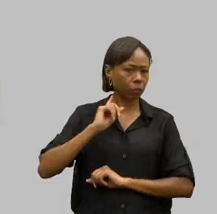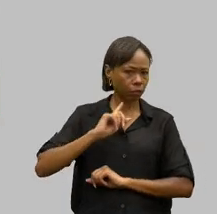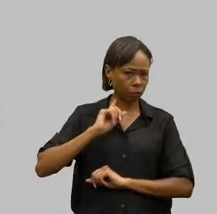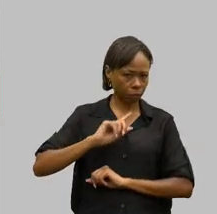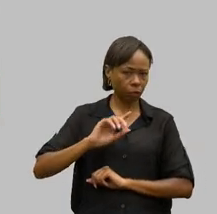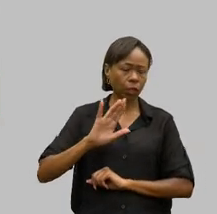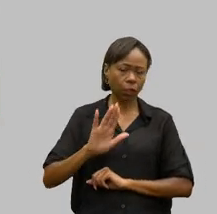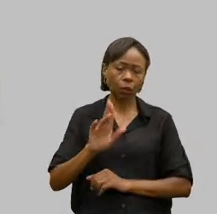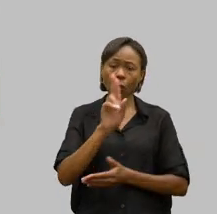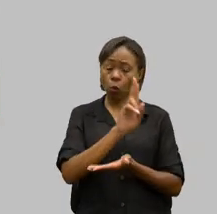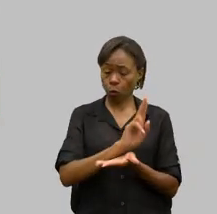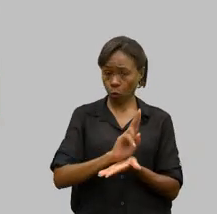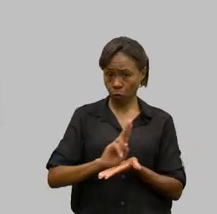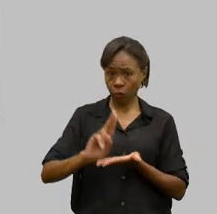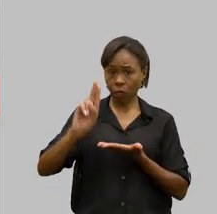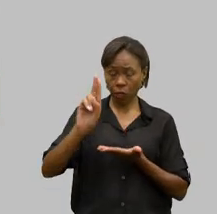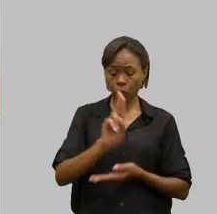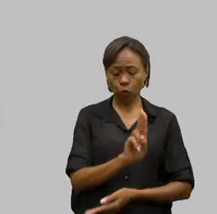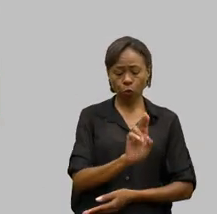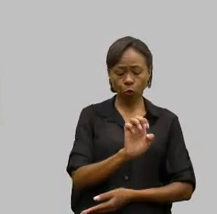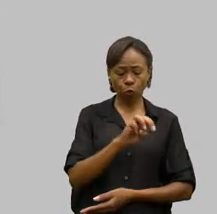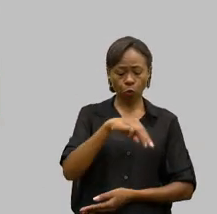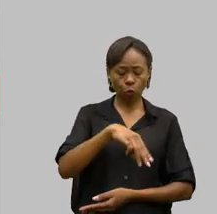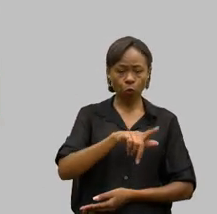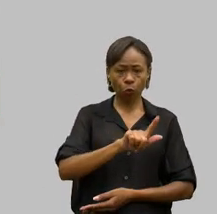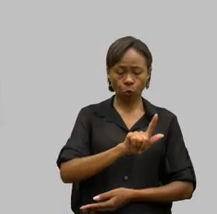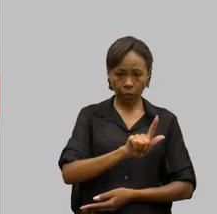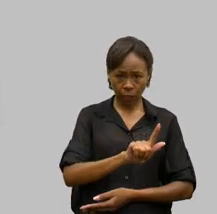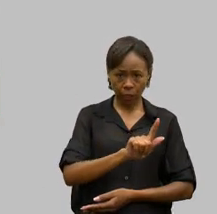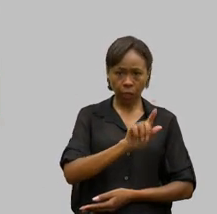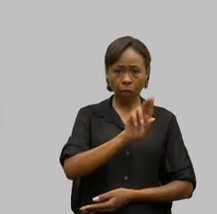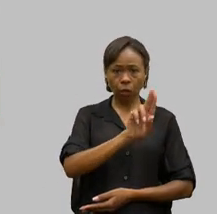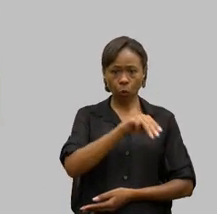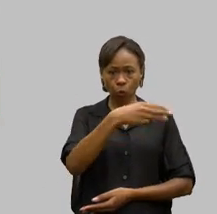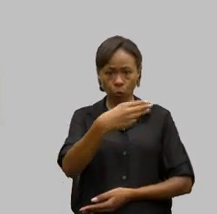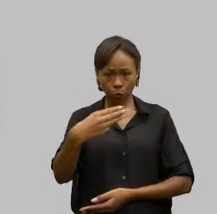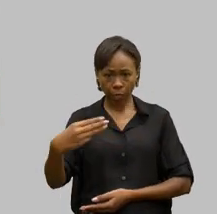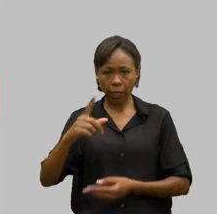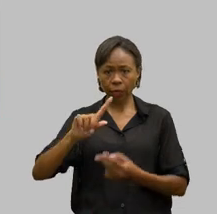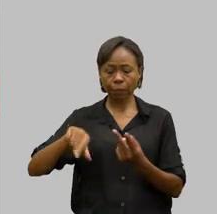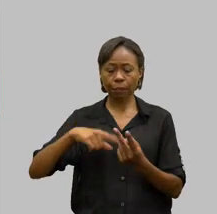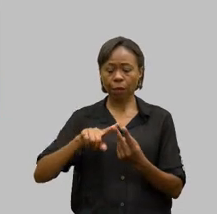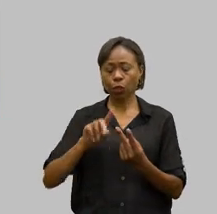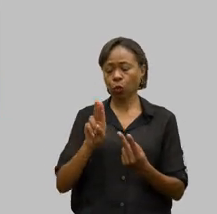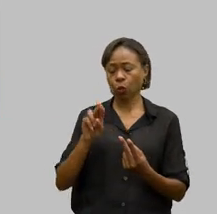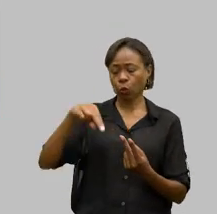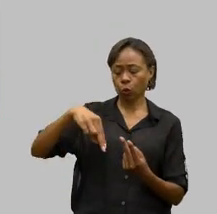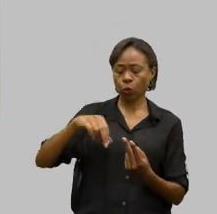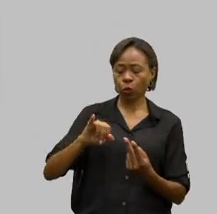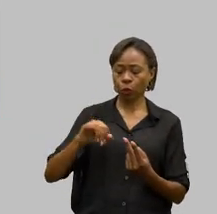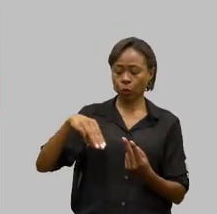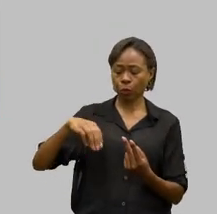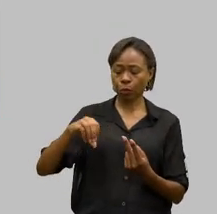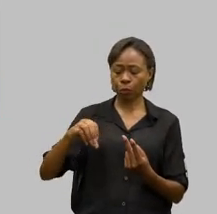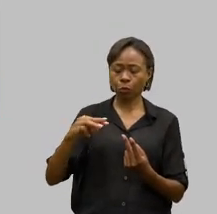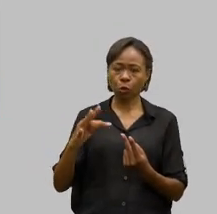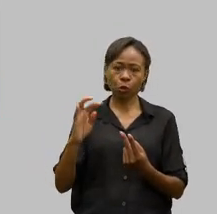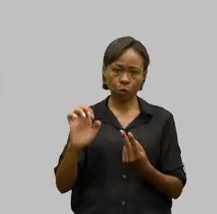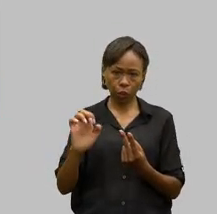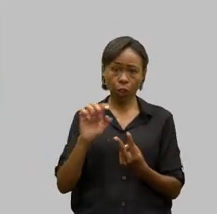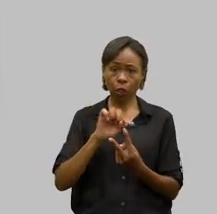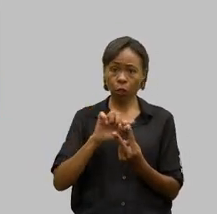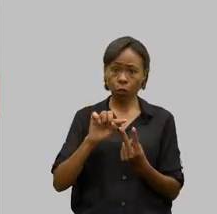universidades, tanto a UENG quanto a Unimontes, universidades importantes para o nosso Estado, e que atendem mais de